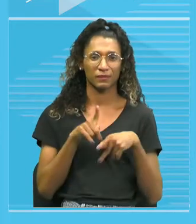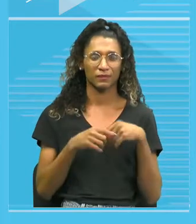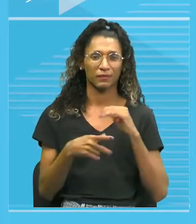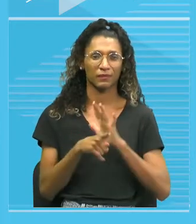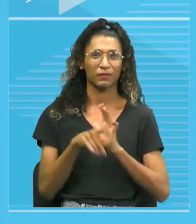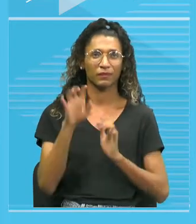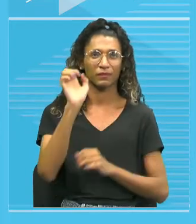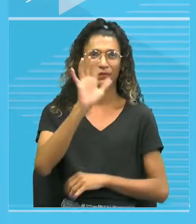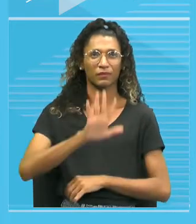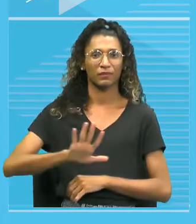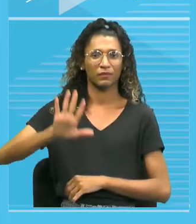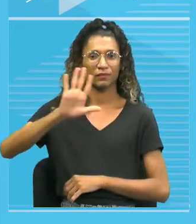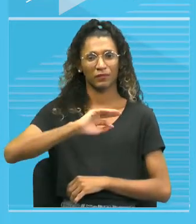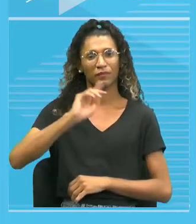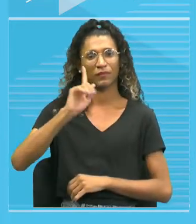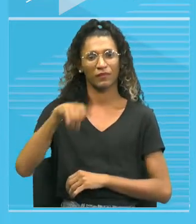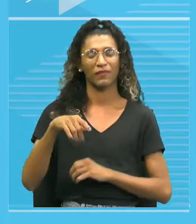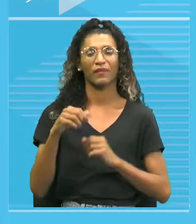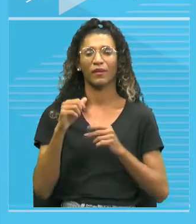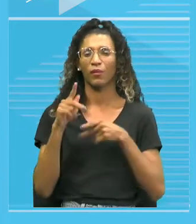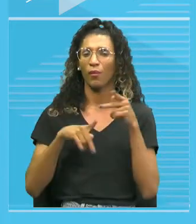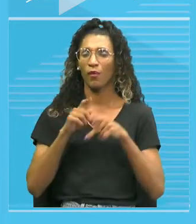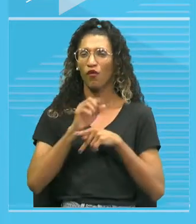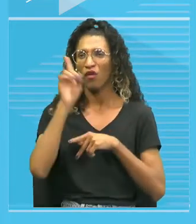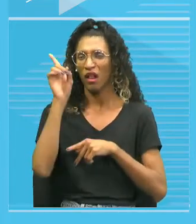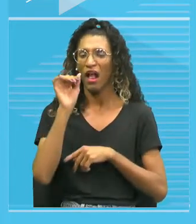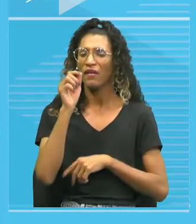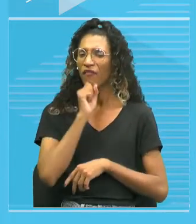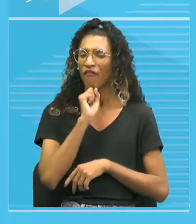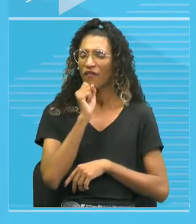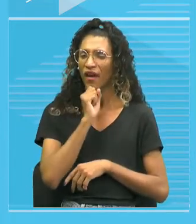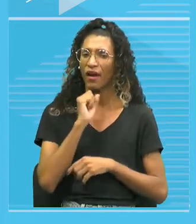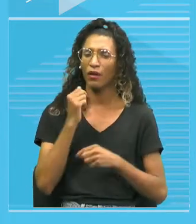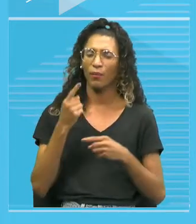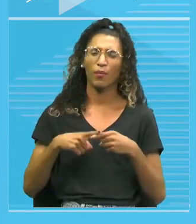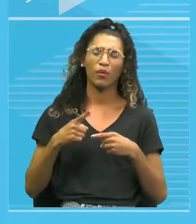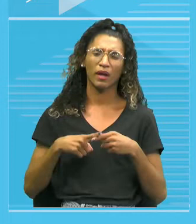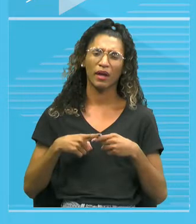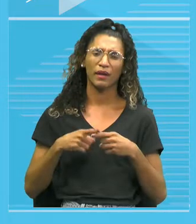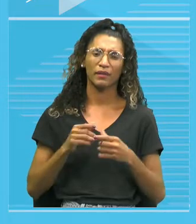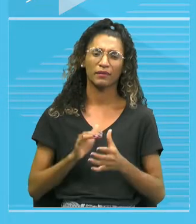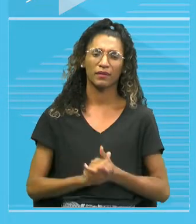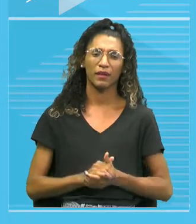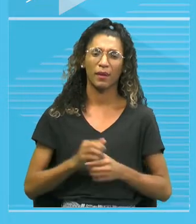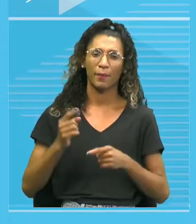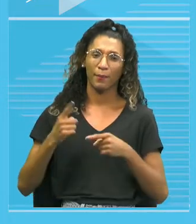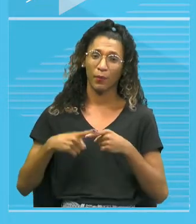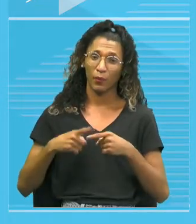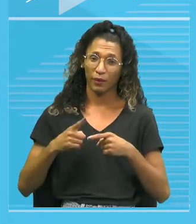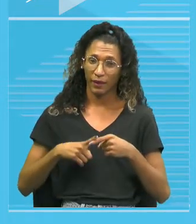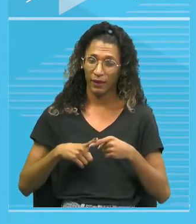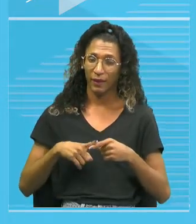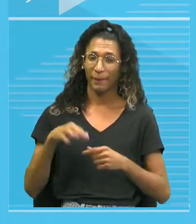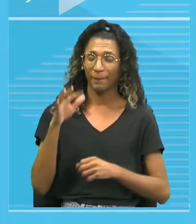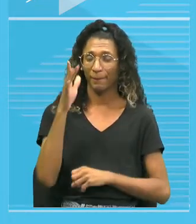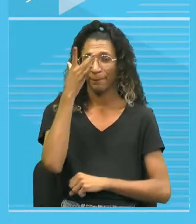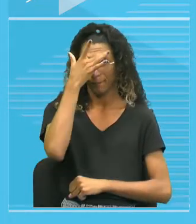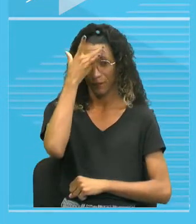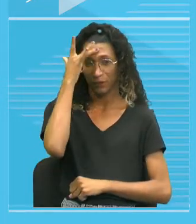hoje é uma população velha. Por que é uma população constituída de muitas pessoas velhas? Pessoas com